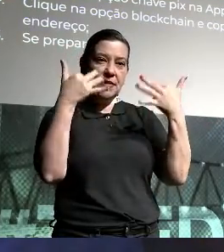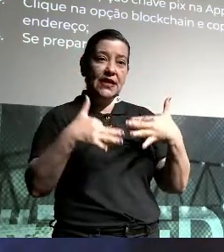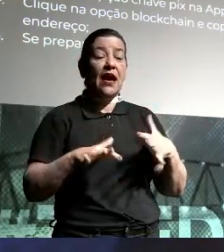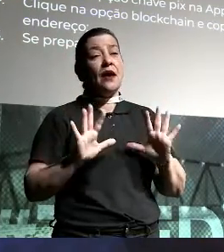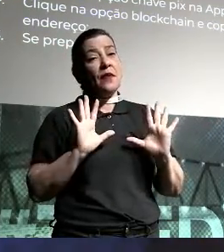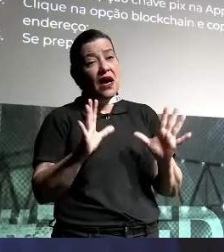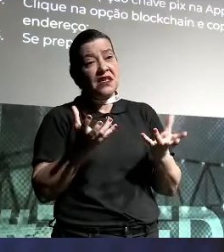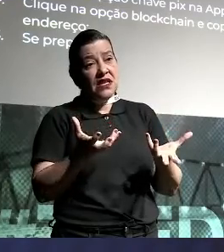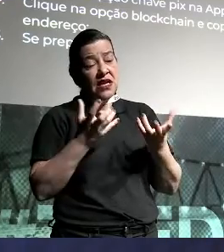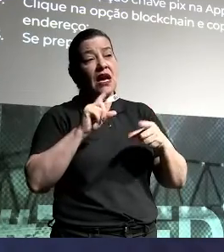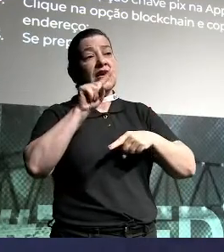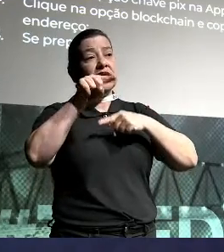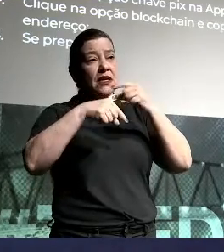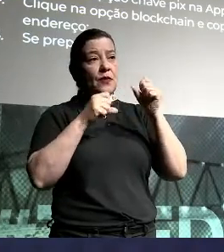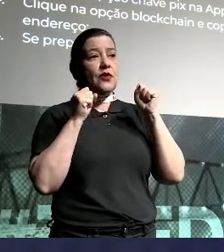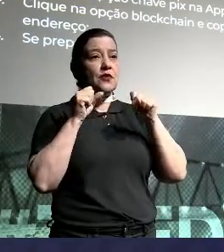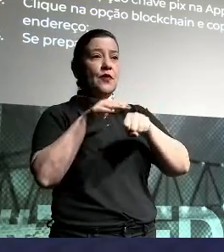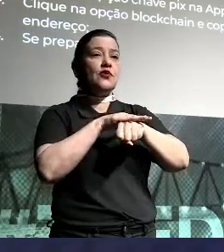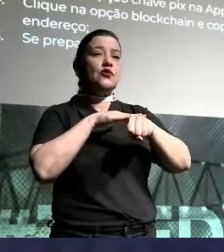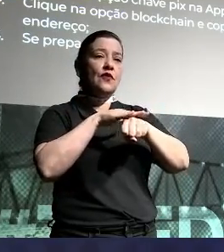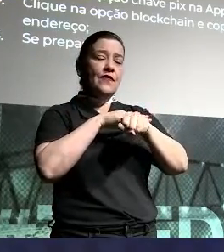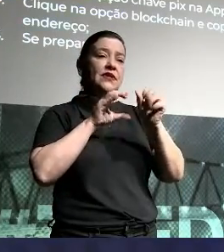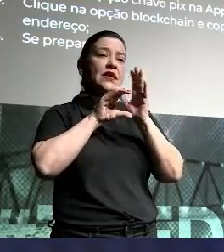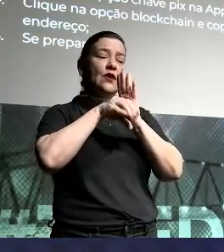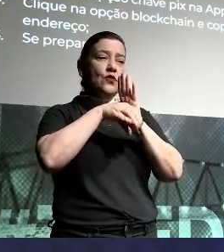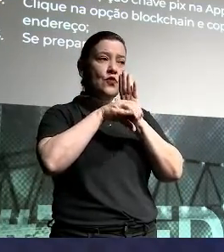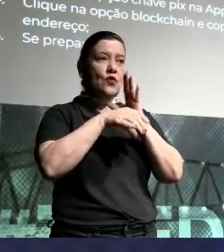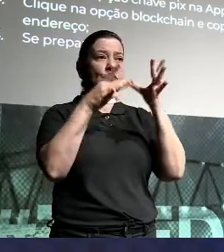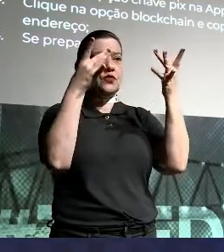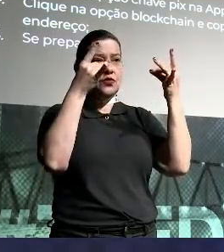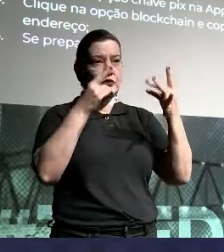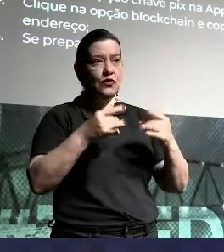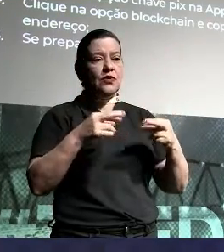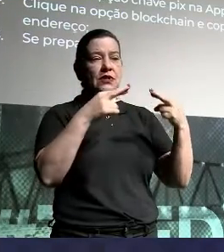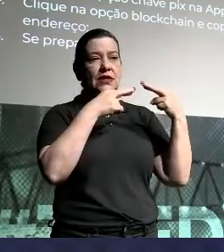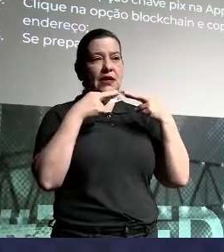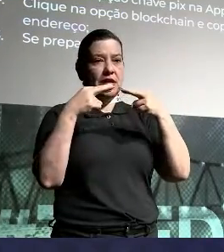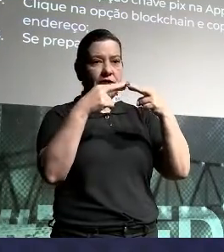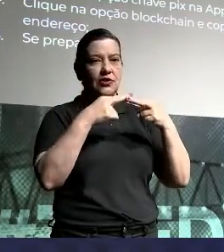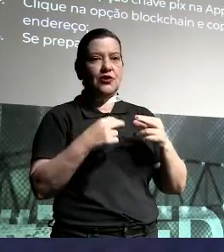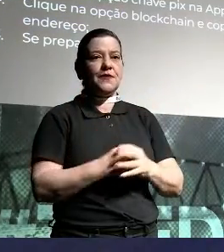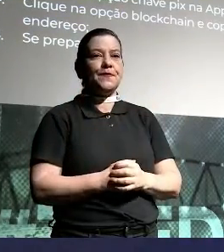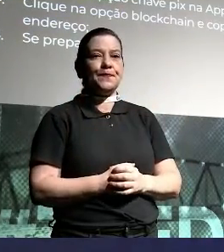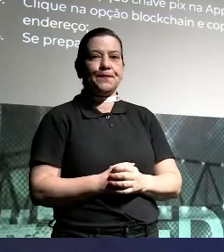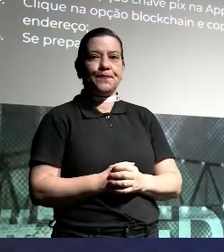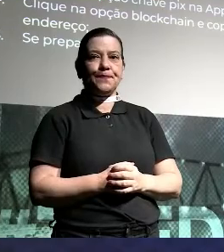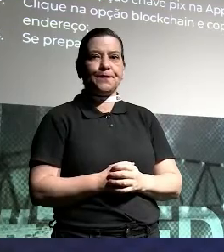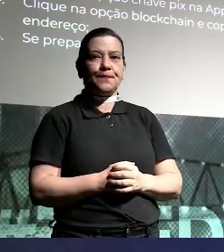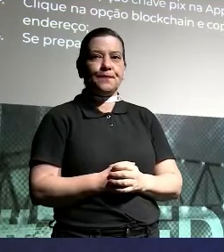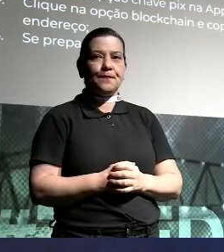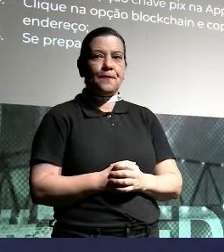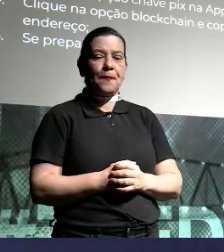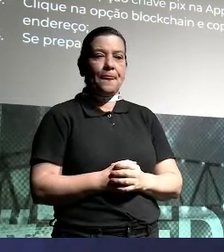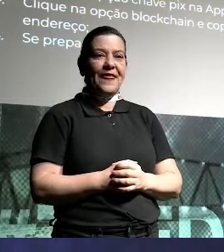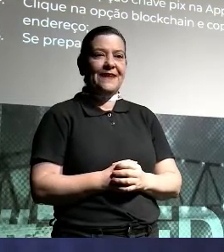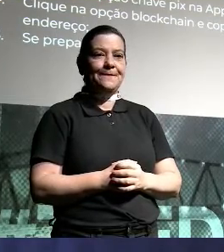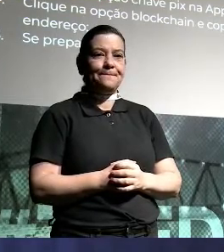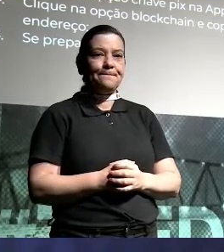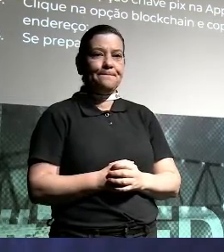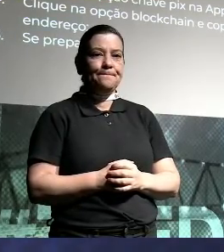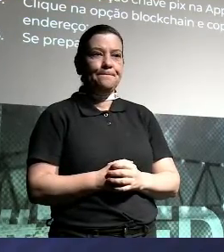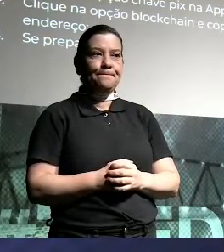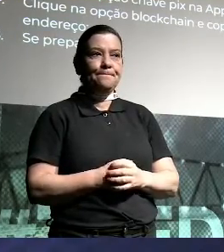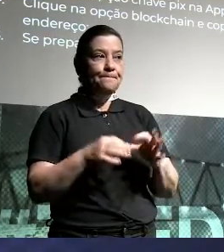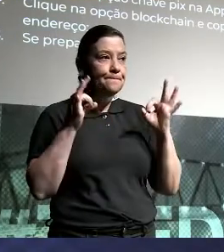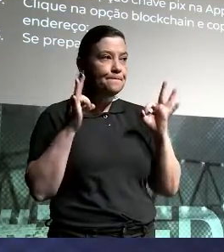claro, se você quiser, eu posso falar o consensus da nossa rede, que é Proof of Authority, tá bom? É isso. Deu